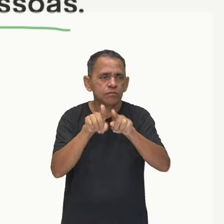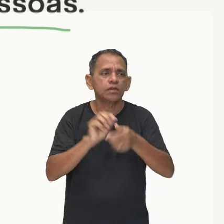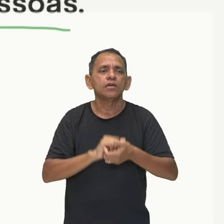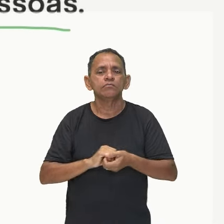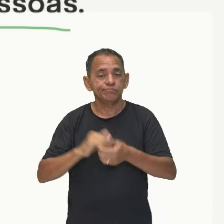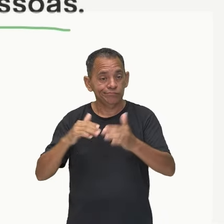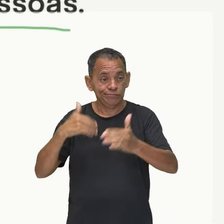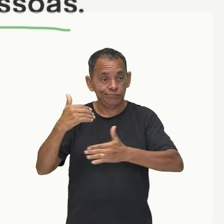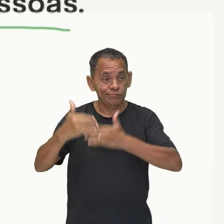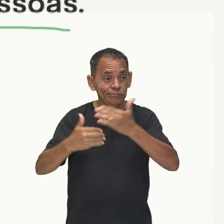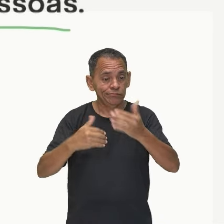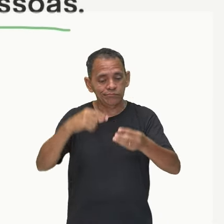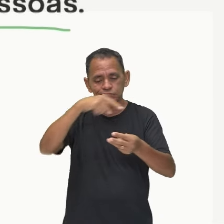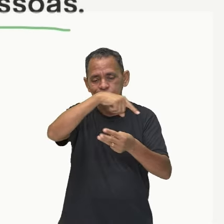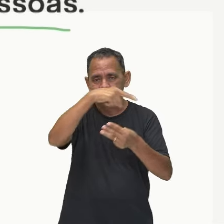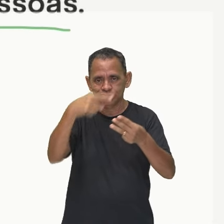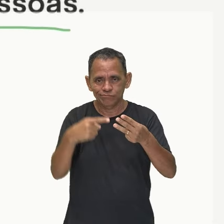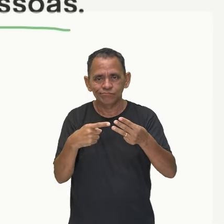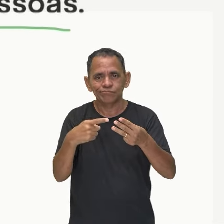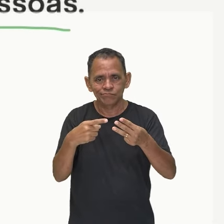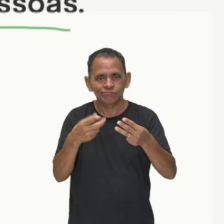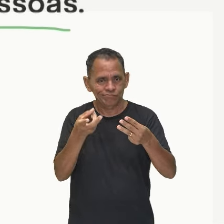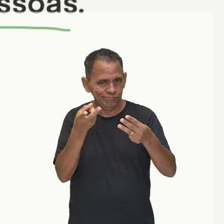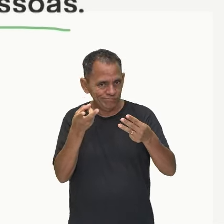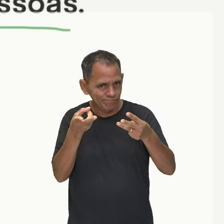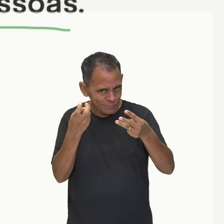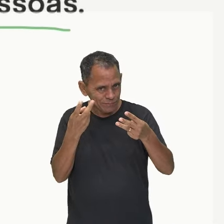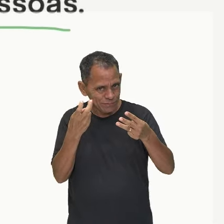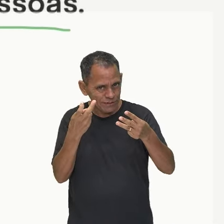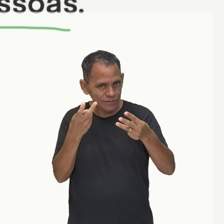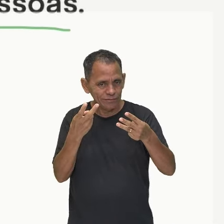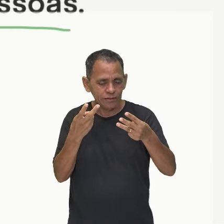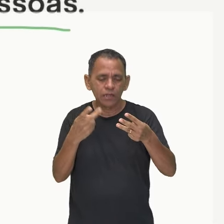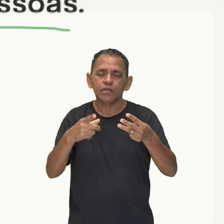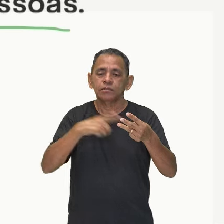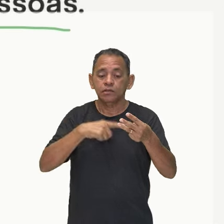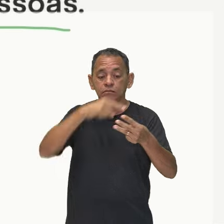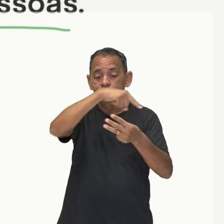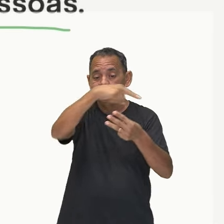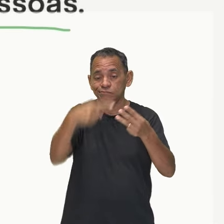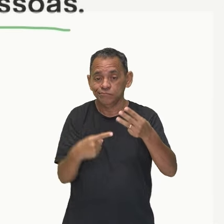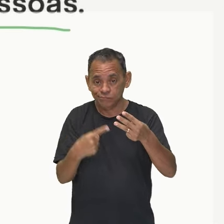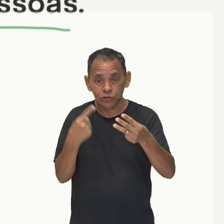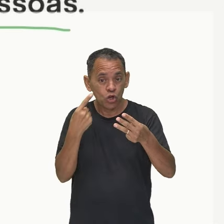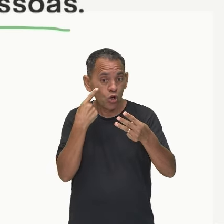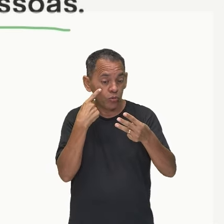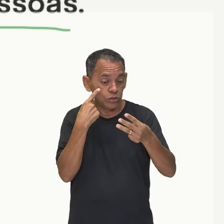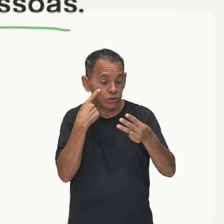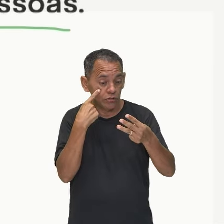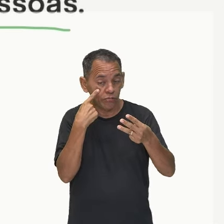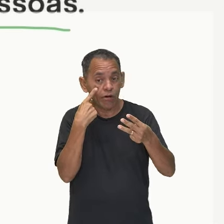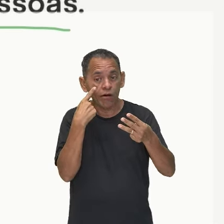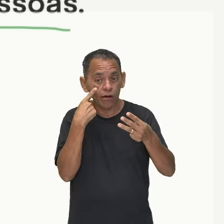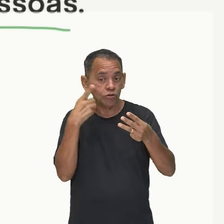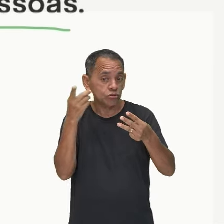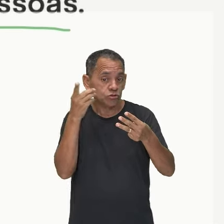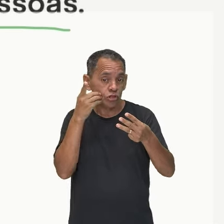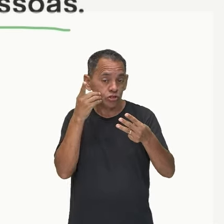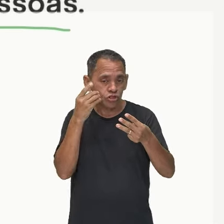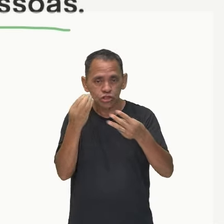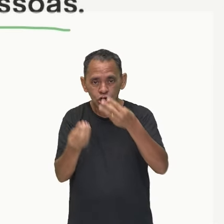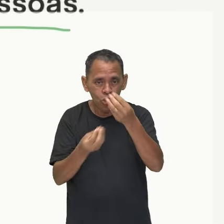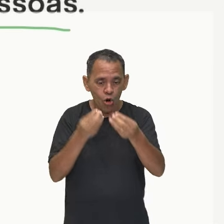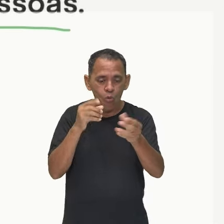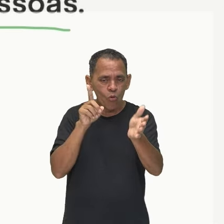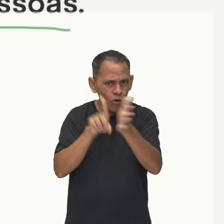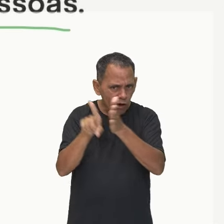desenvolver. São três atitudes que esse conhecimento traz para mim. Observar o que a realidade que acontece,